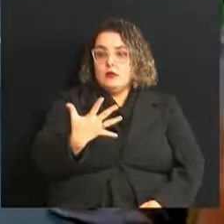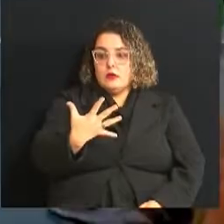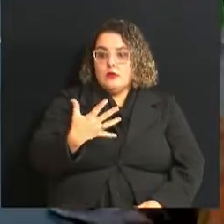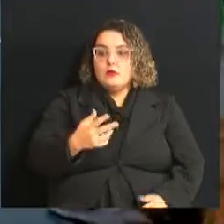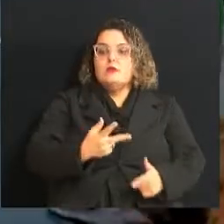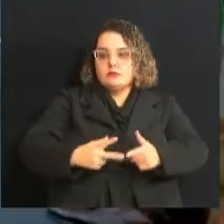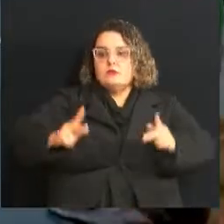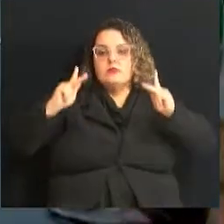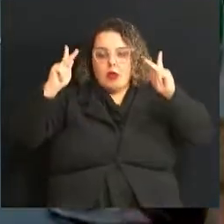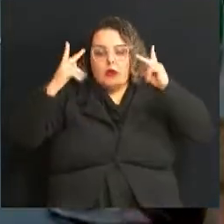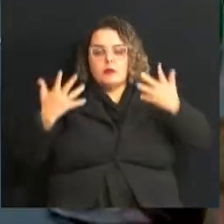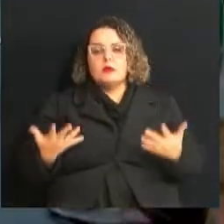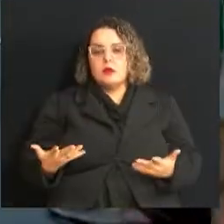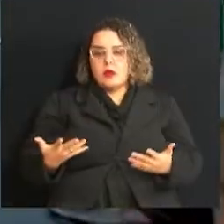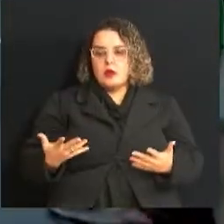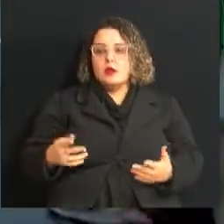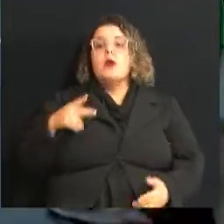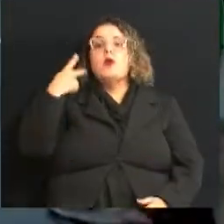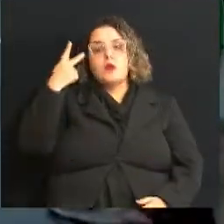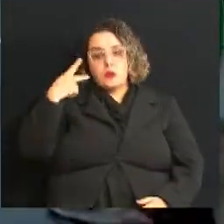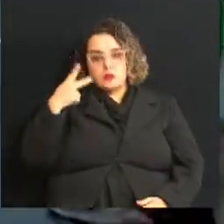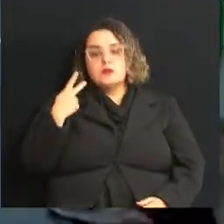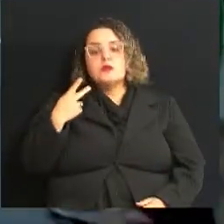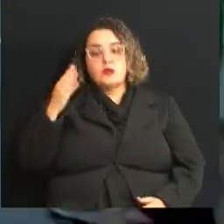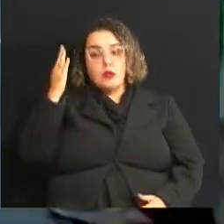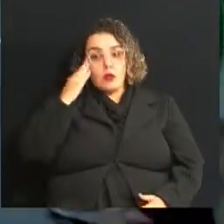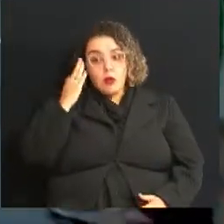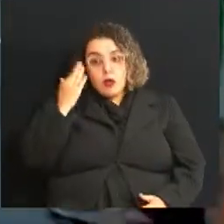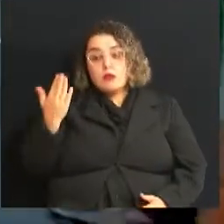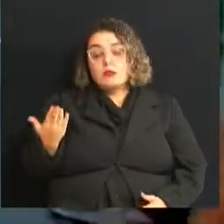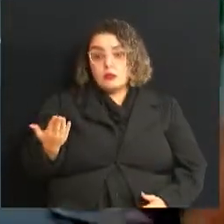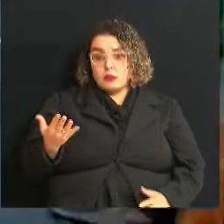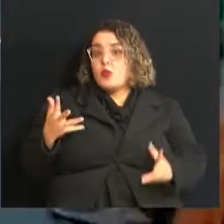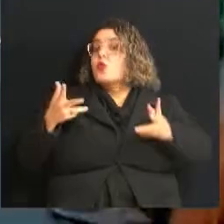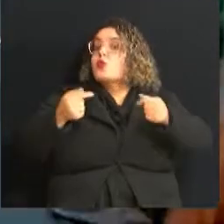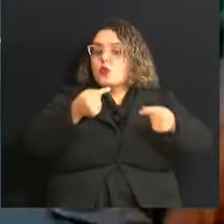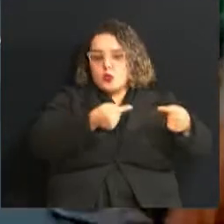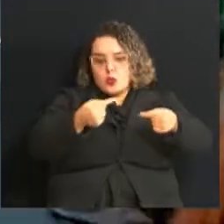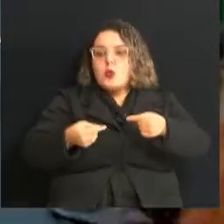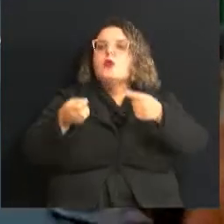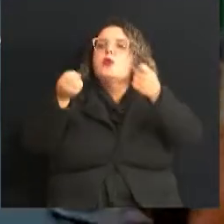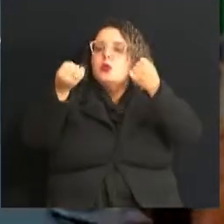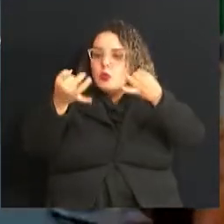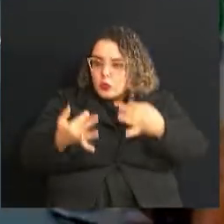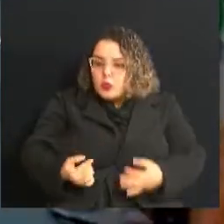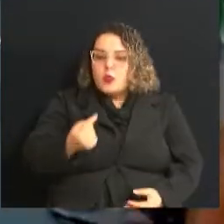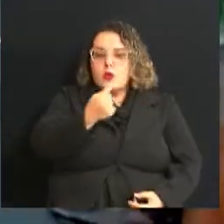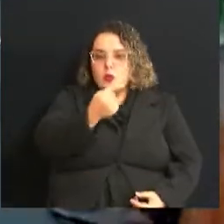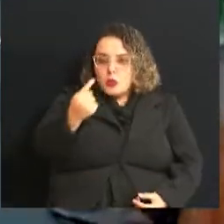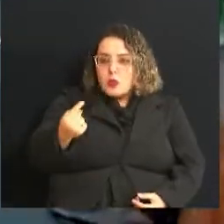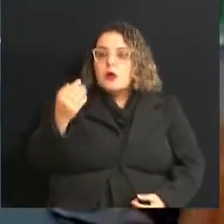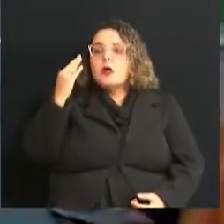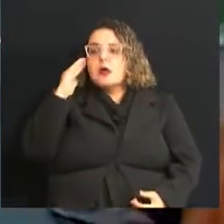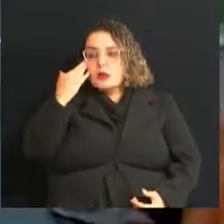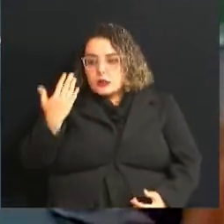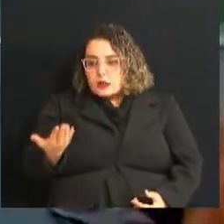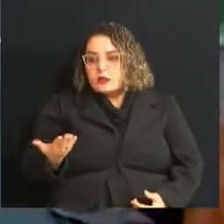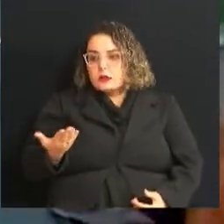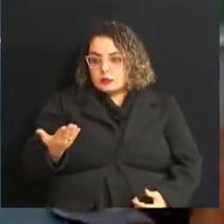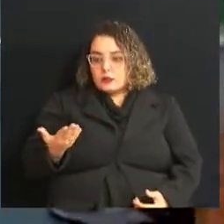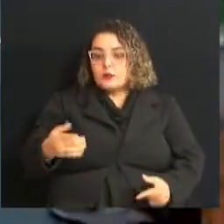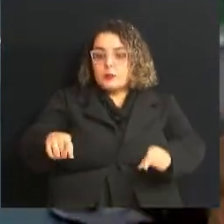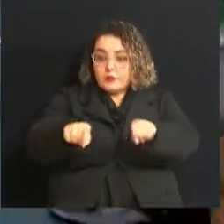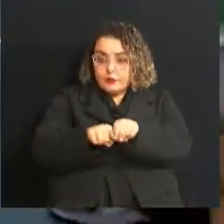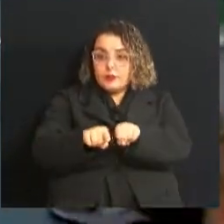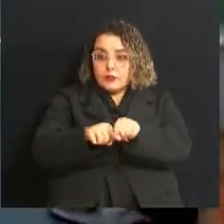vitória. Os vereadores aqui entenderam, né? Entenderam todo esse debate, eu expliquei de um a um, entenderam e também